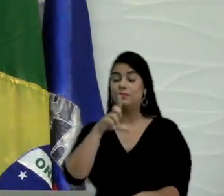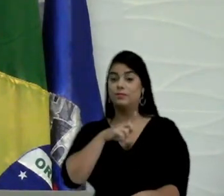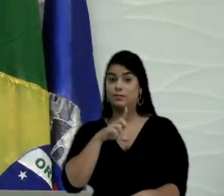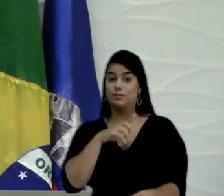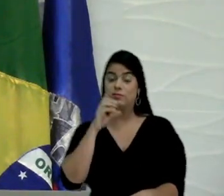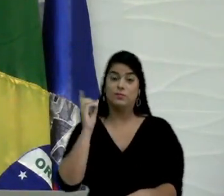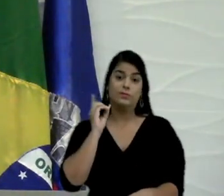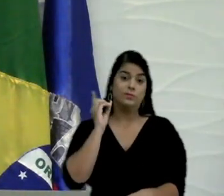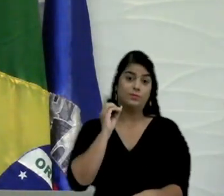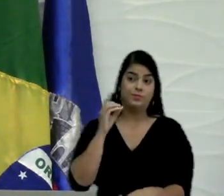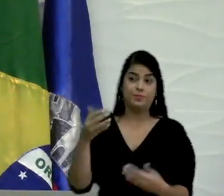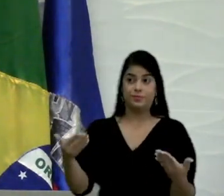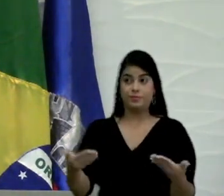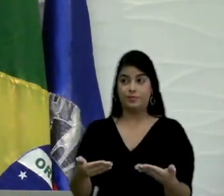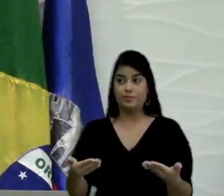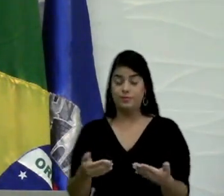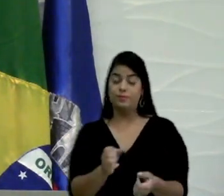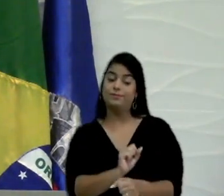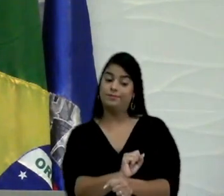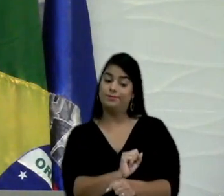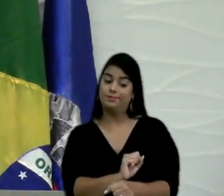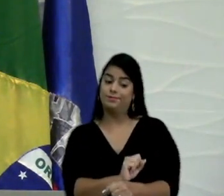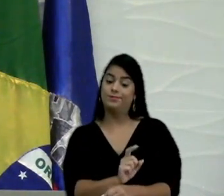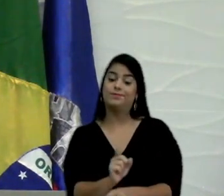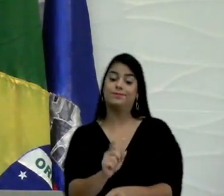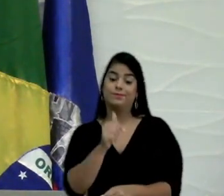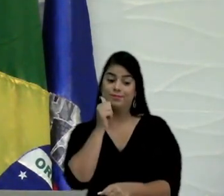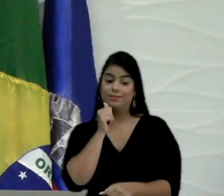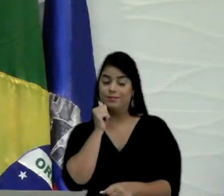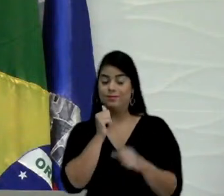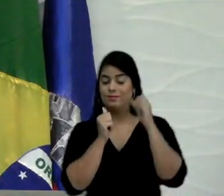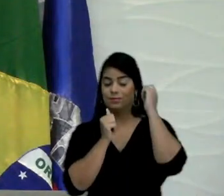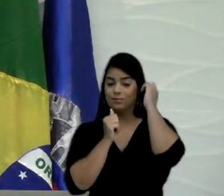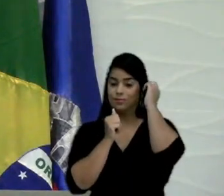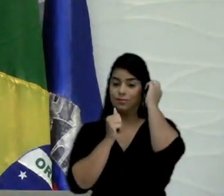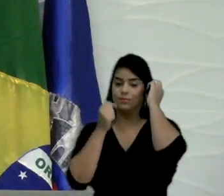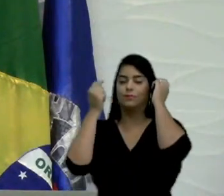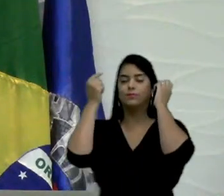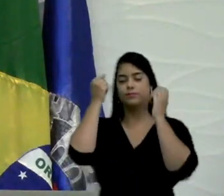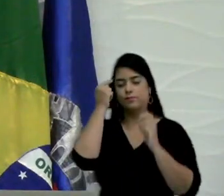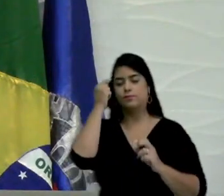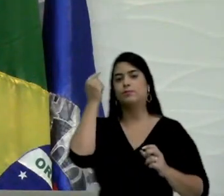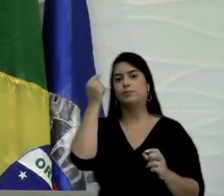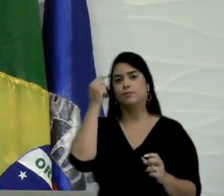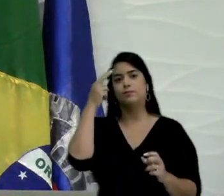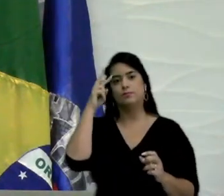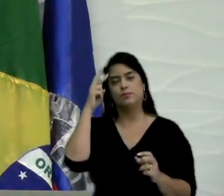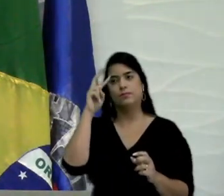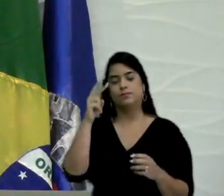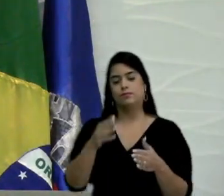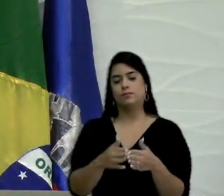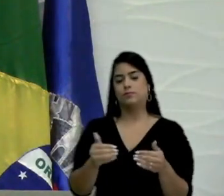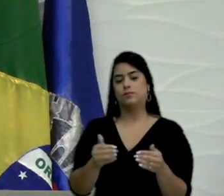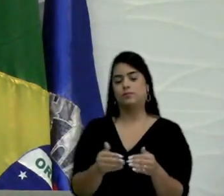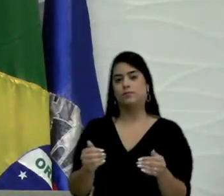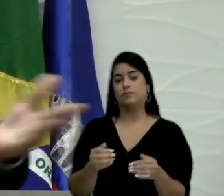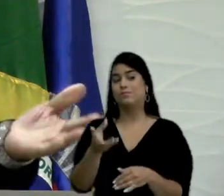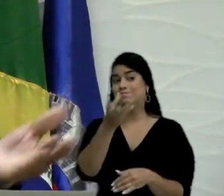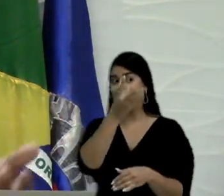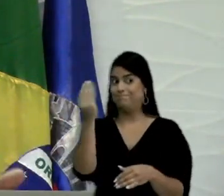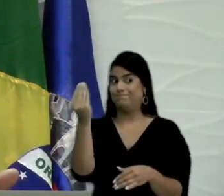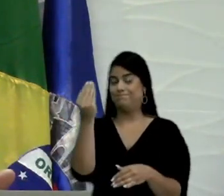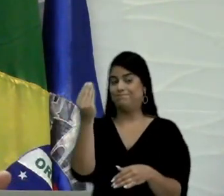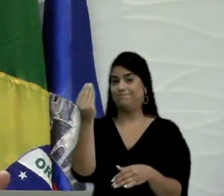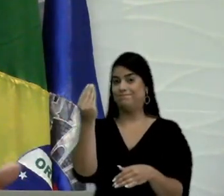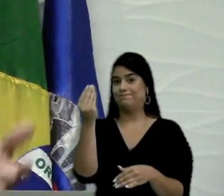deputada e espero que ela também eh tenha conhecimento desse requerimento já já que ela esqueceu